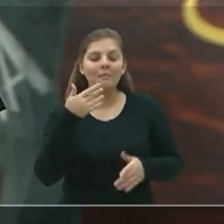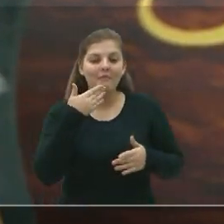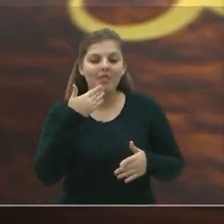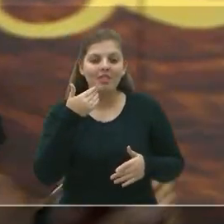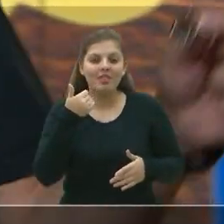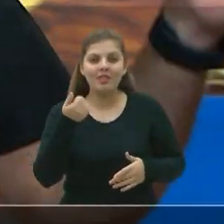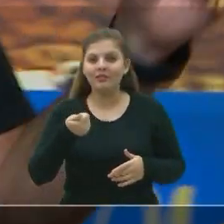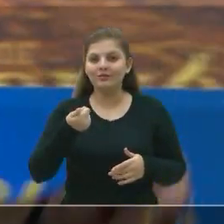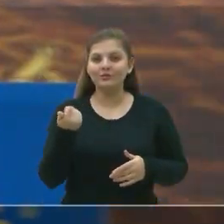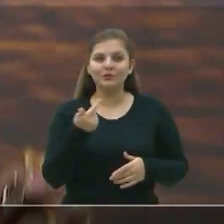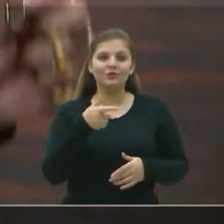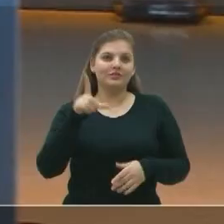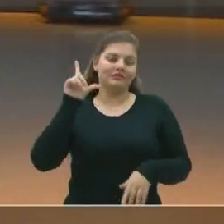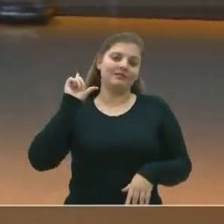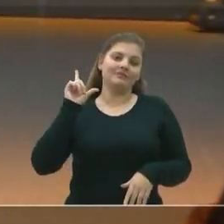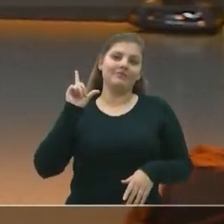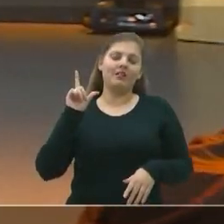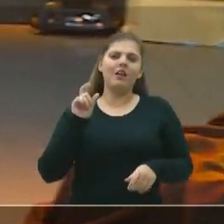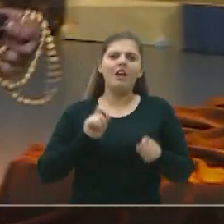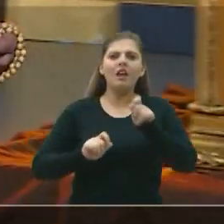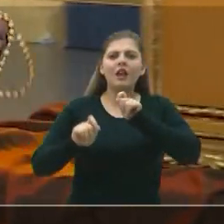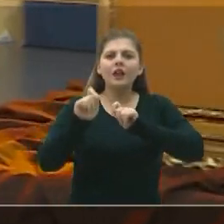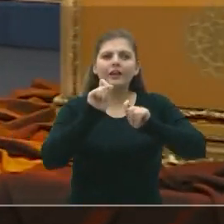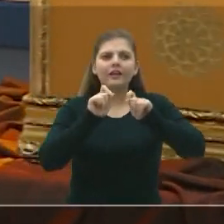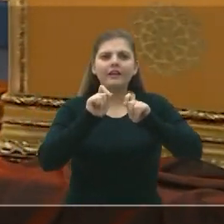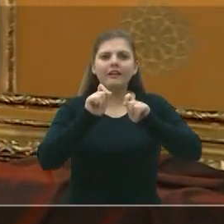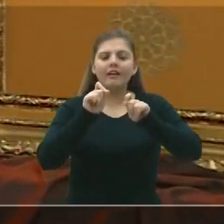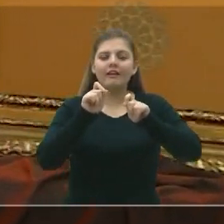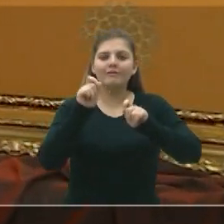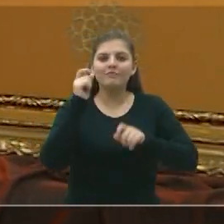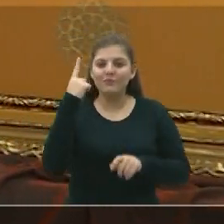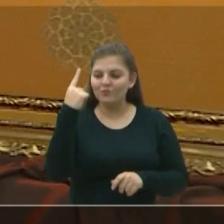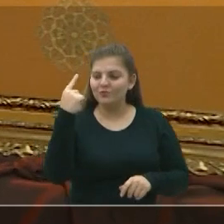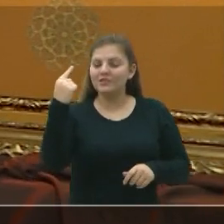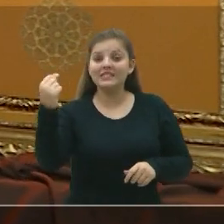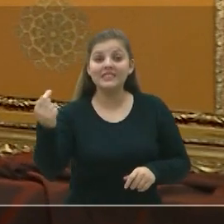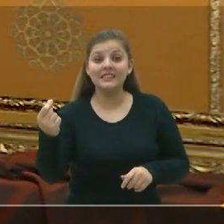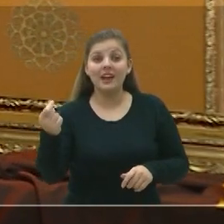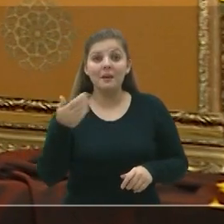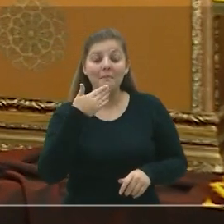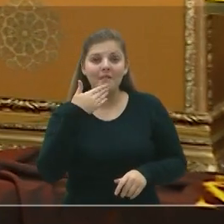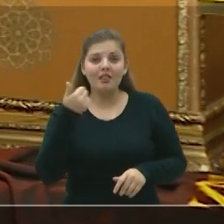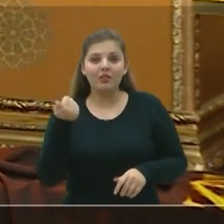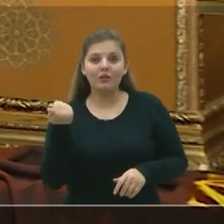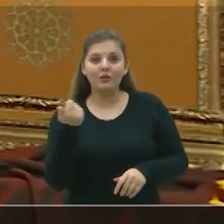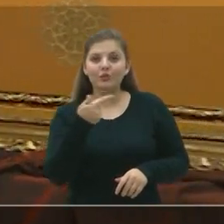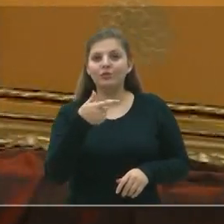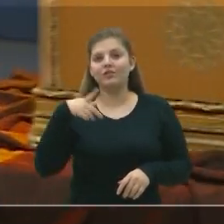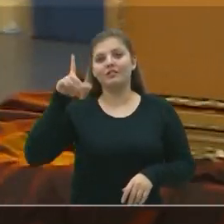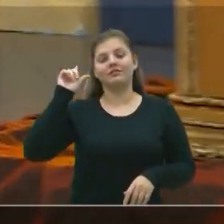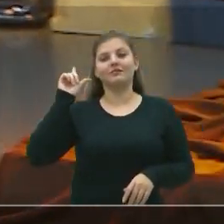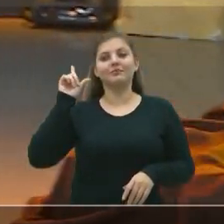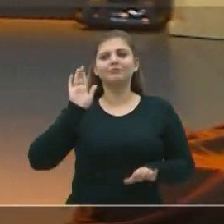sempre pergunto, quem vai embora melhor do que chegou?